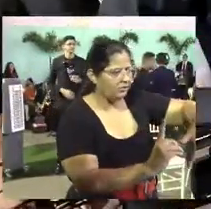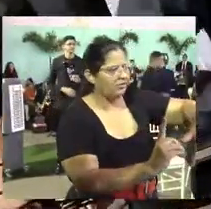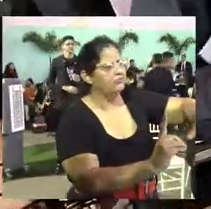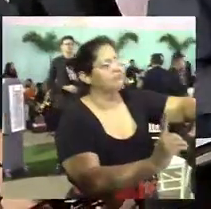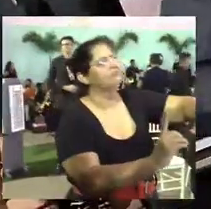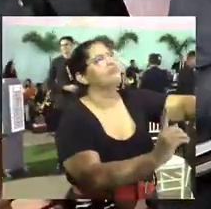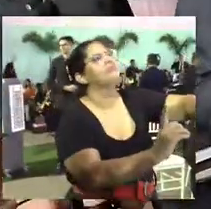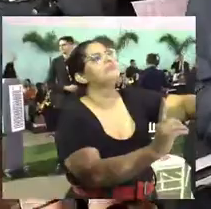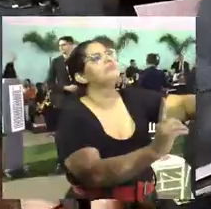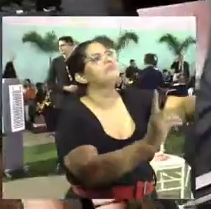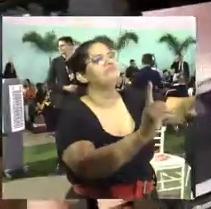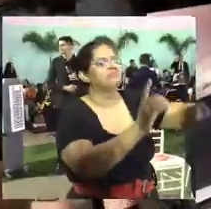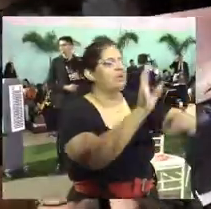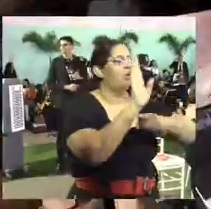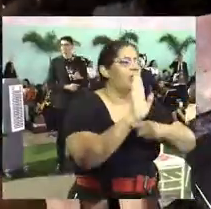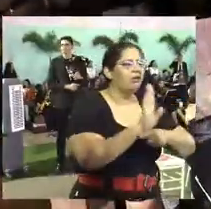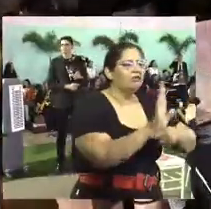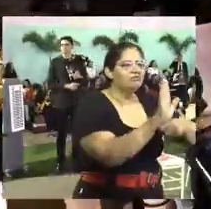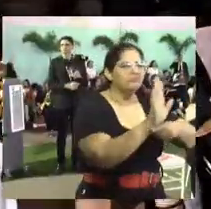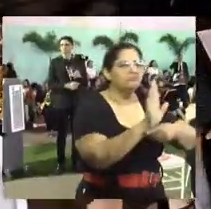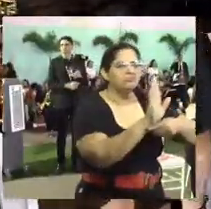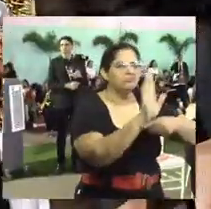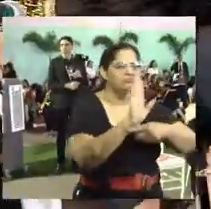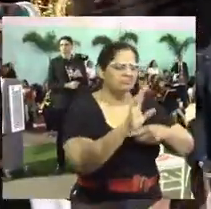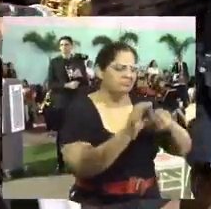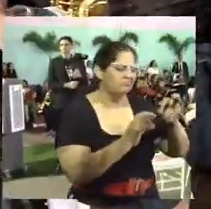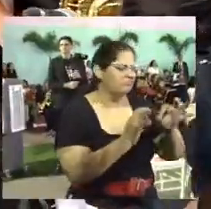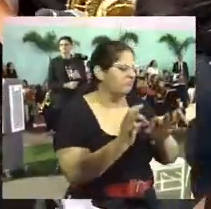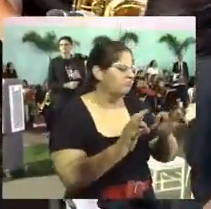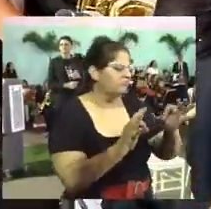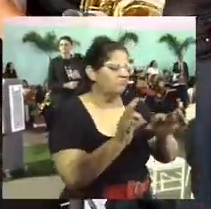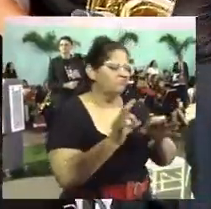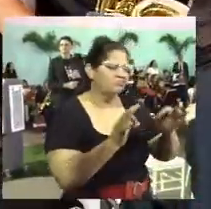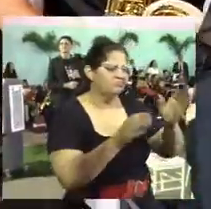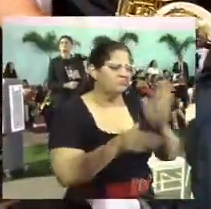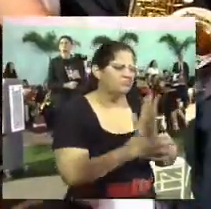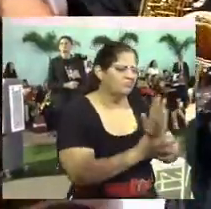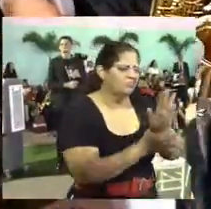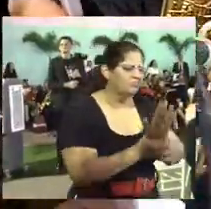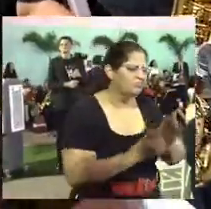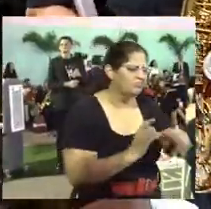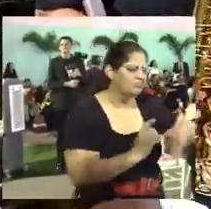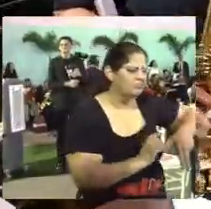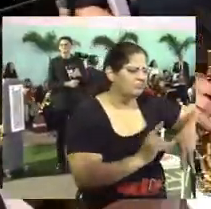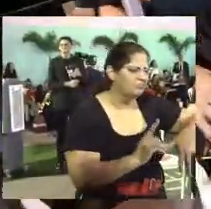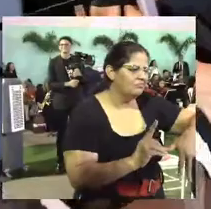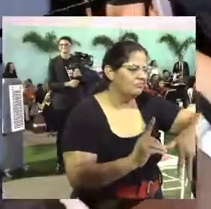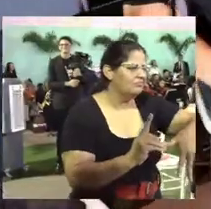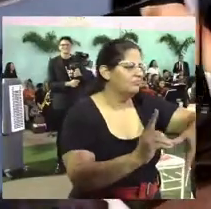eu tô cuidando com você